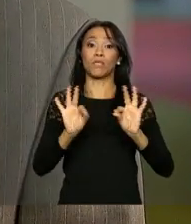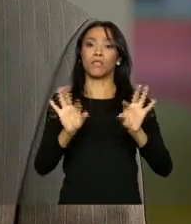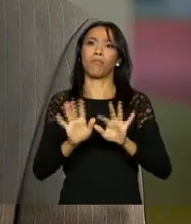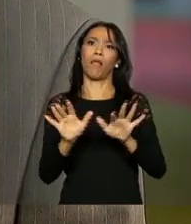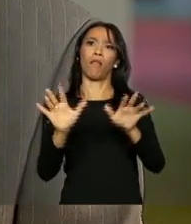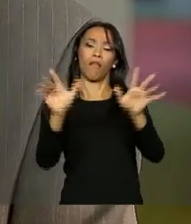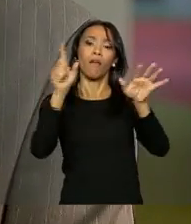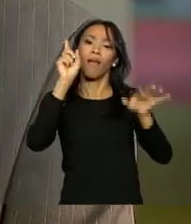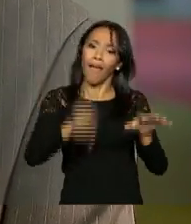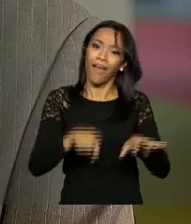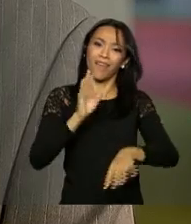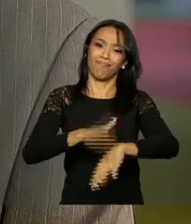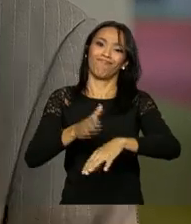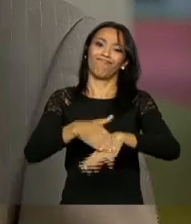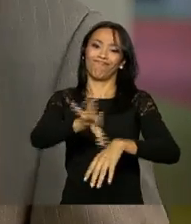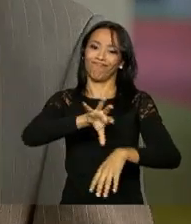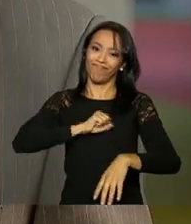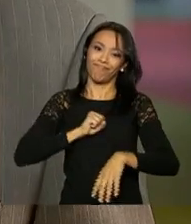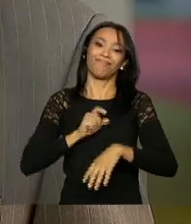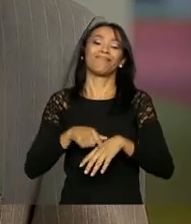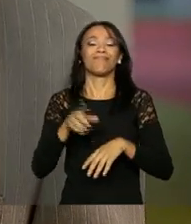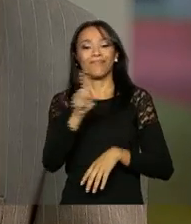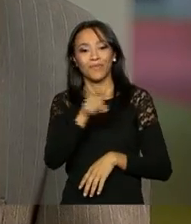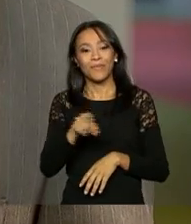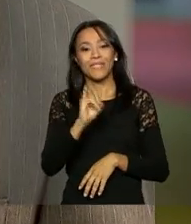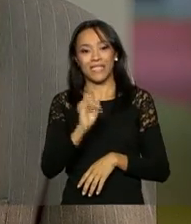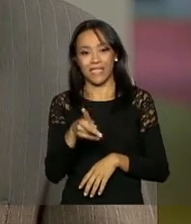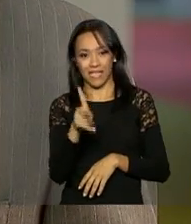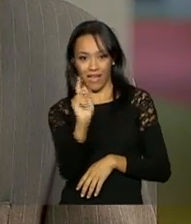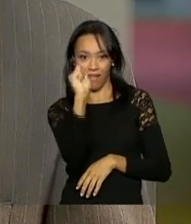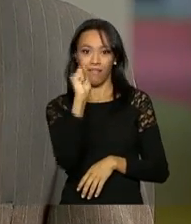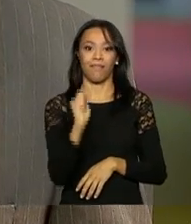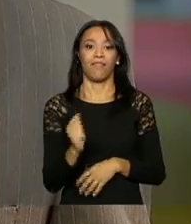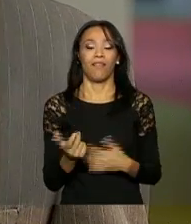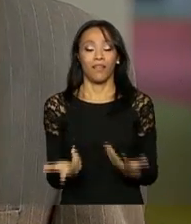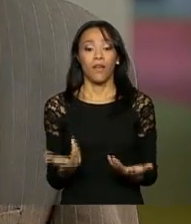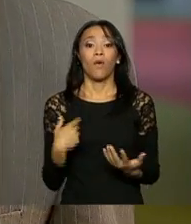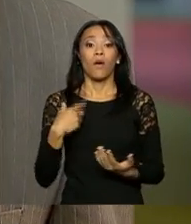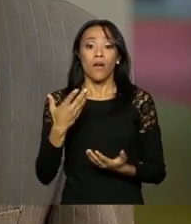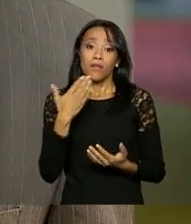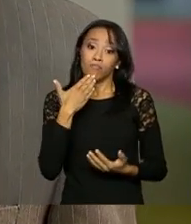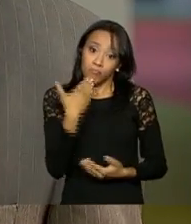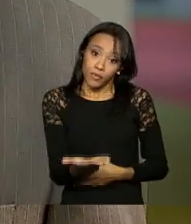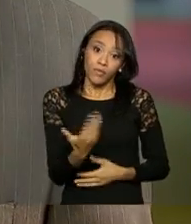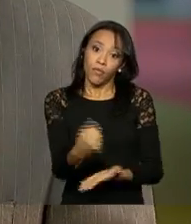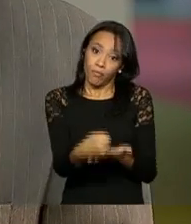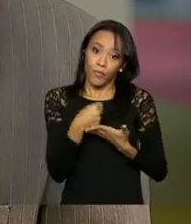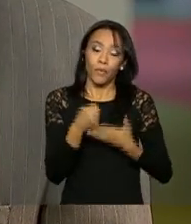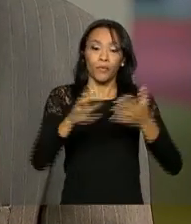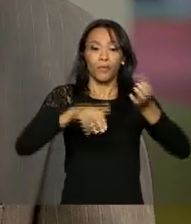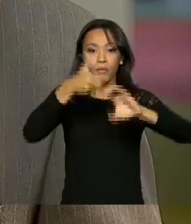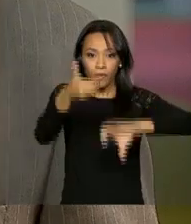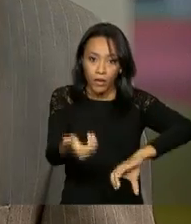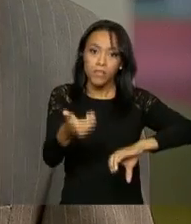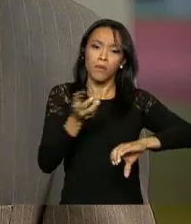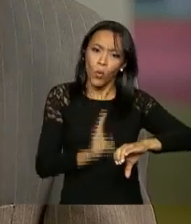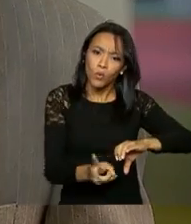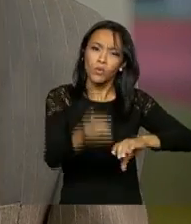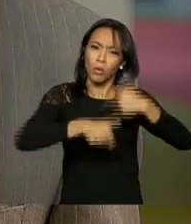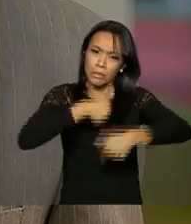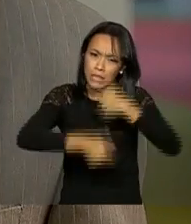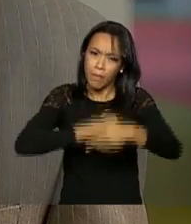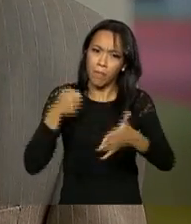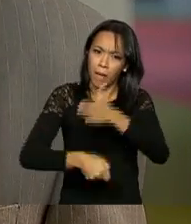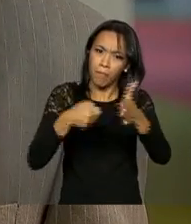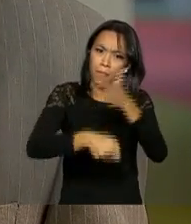mosquito responsável pela transmissão do Zika. A presidenta disse contar com o Congresso Nacional para ampliar o trabalho de combate